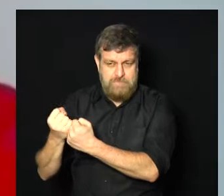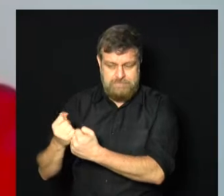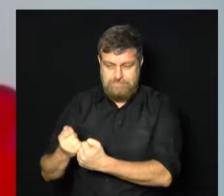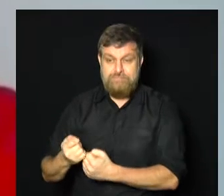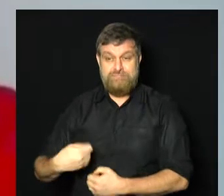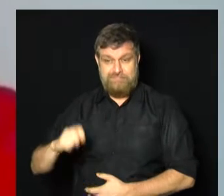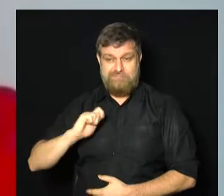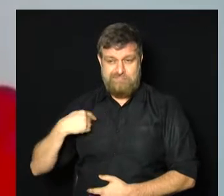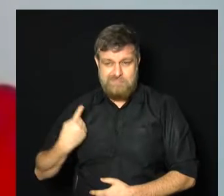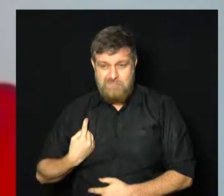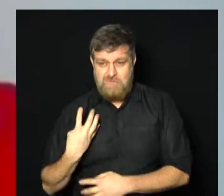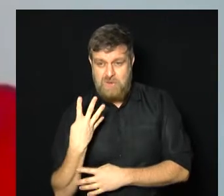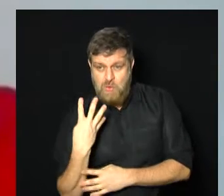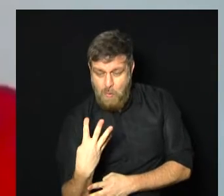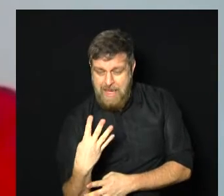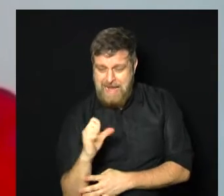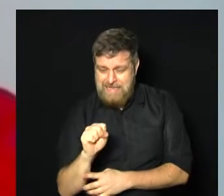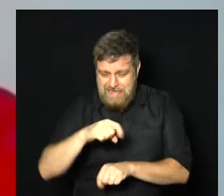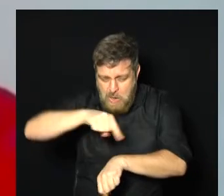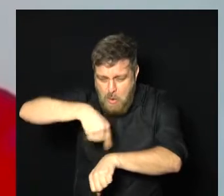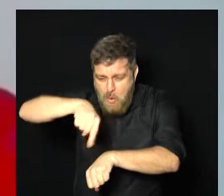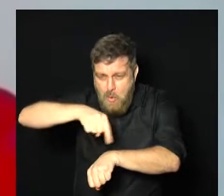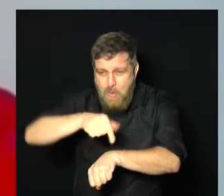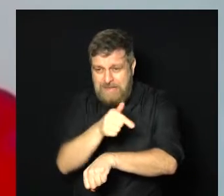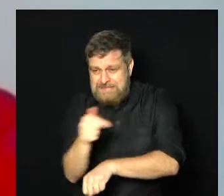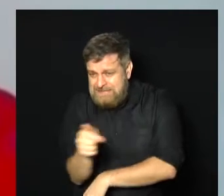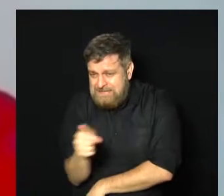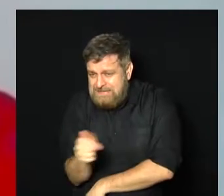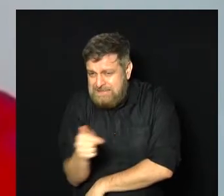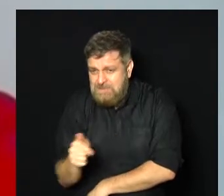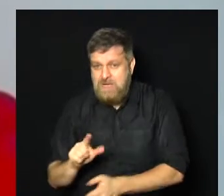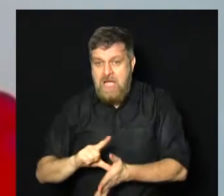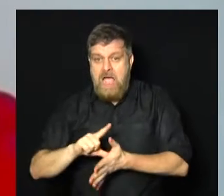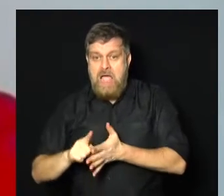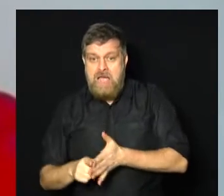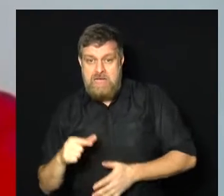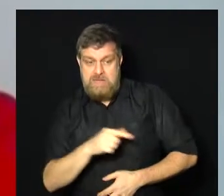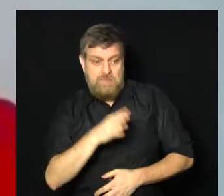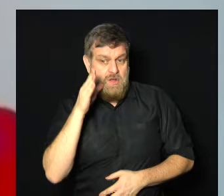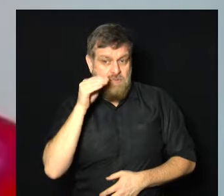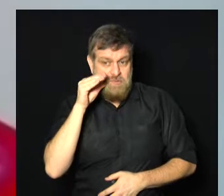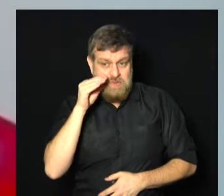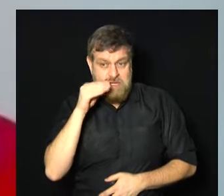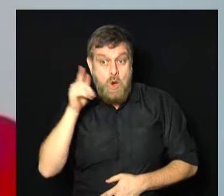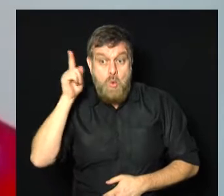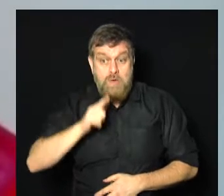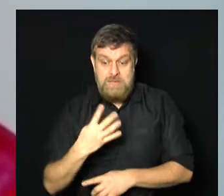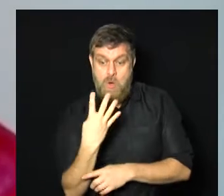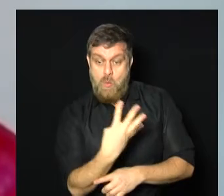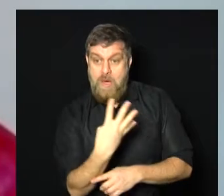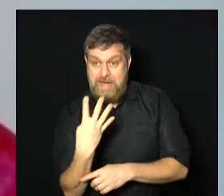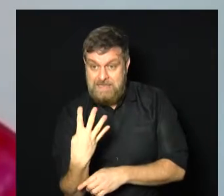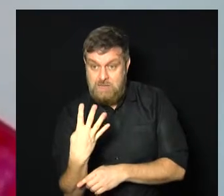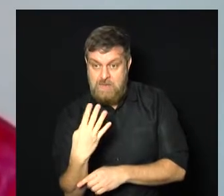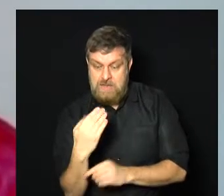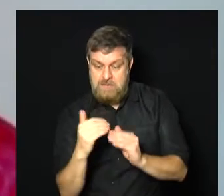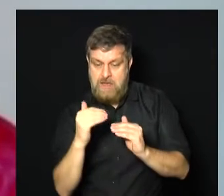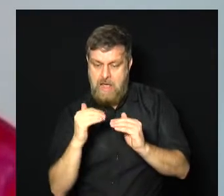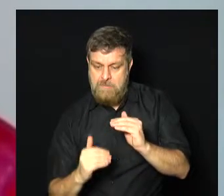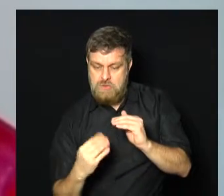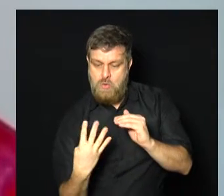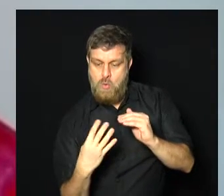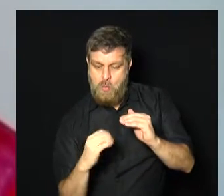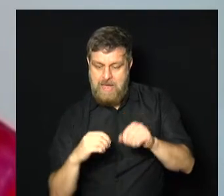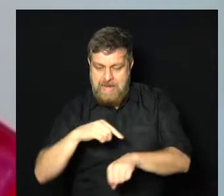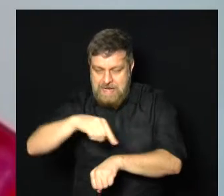48 horas semanais. Depois, todo o funcionalismo conquistou as 44 horas, depois vieram as 40 horas, e as